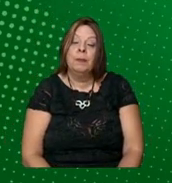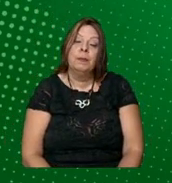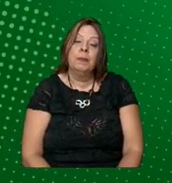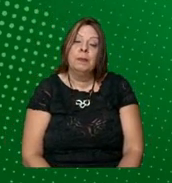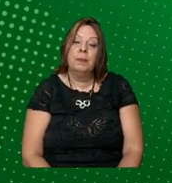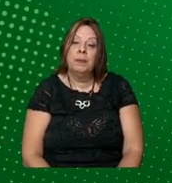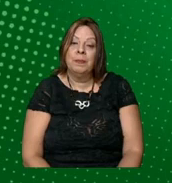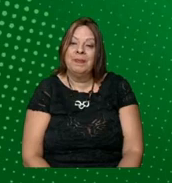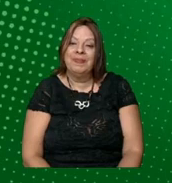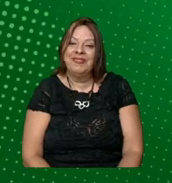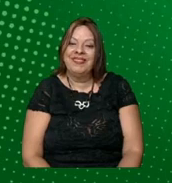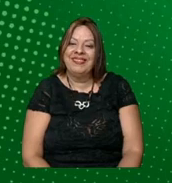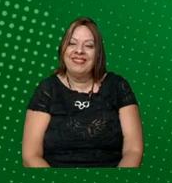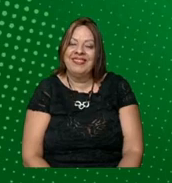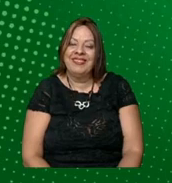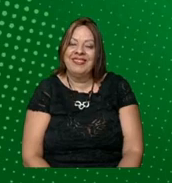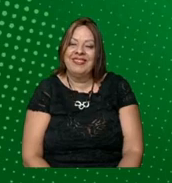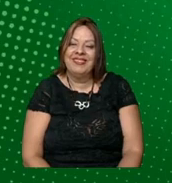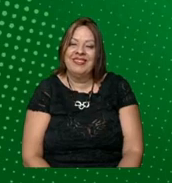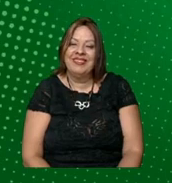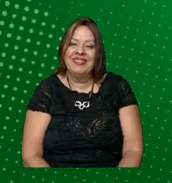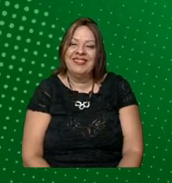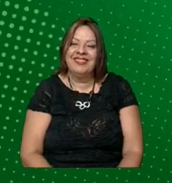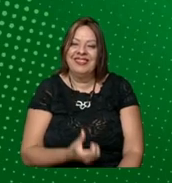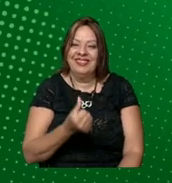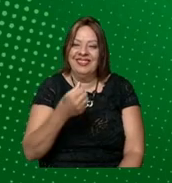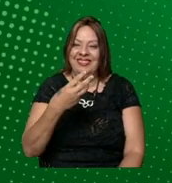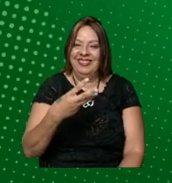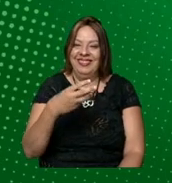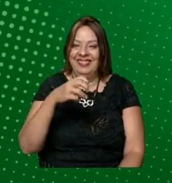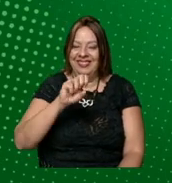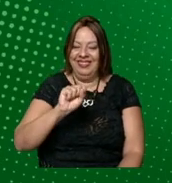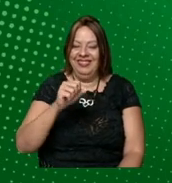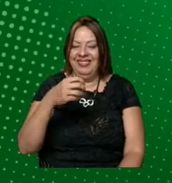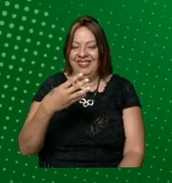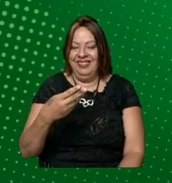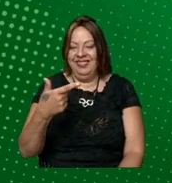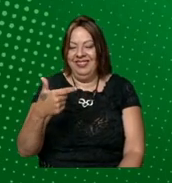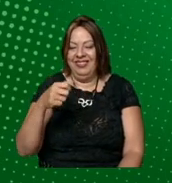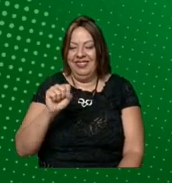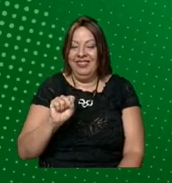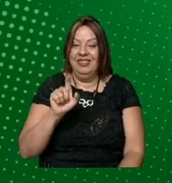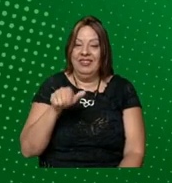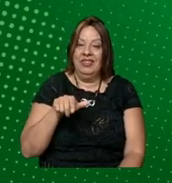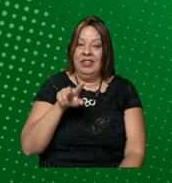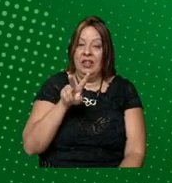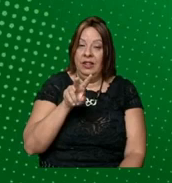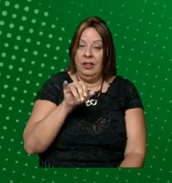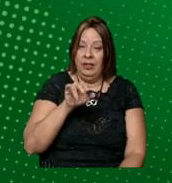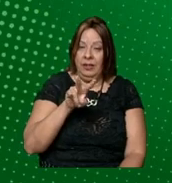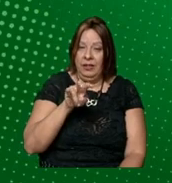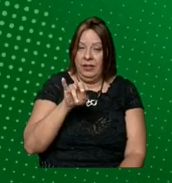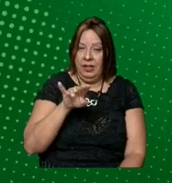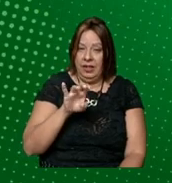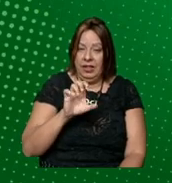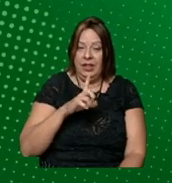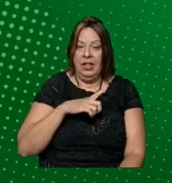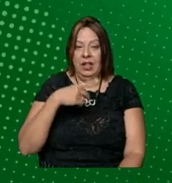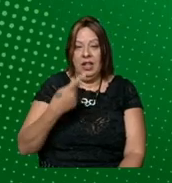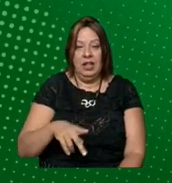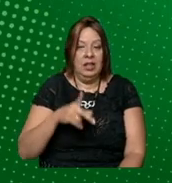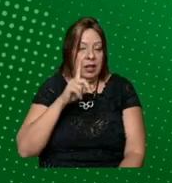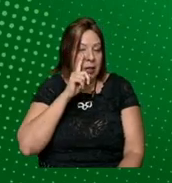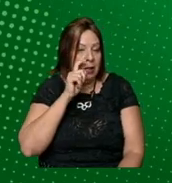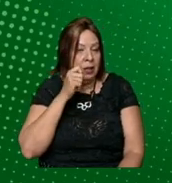o último, gente, título de número 638428, saiu para Viviane, ela que é de Aracaju e garantiu